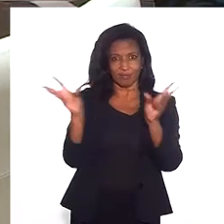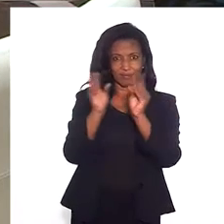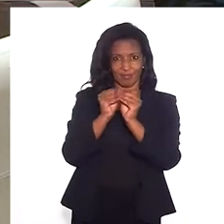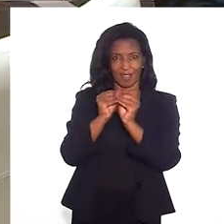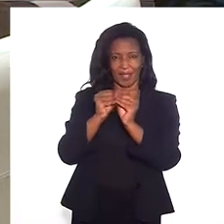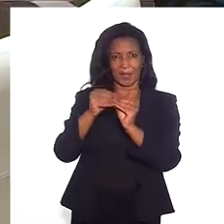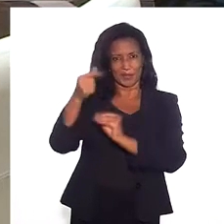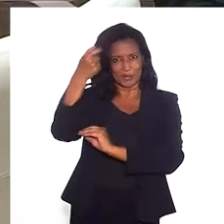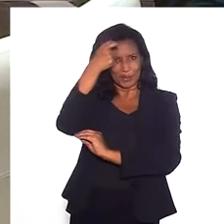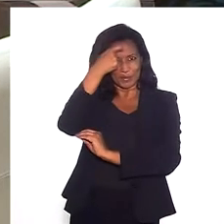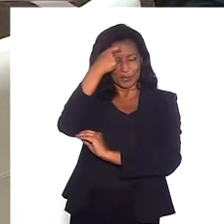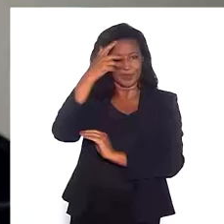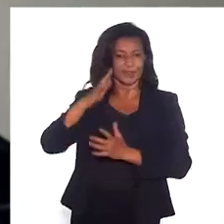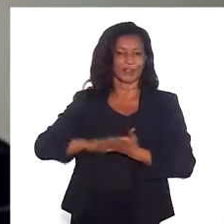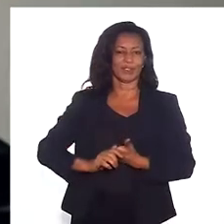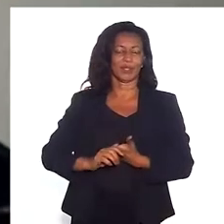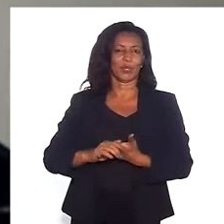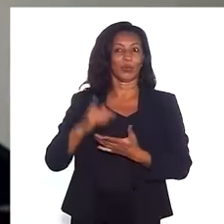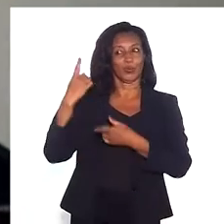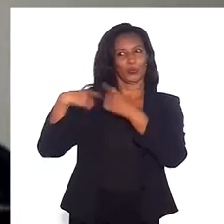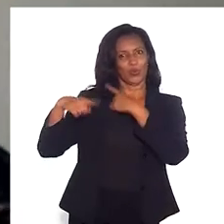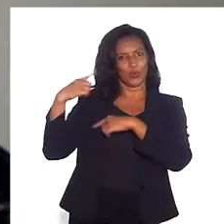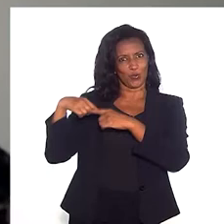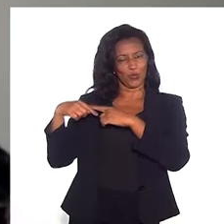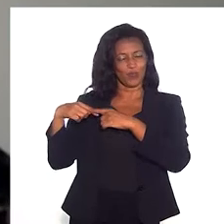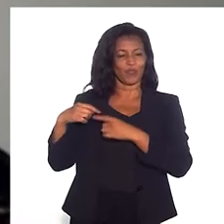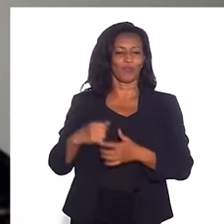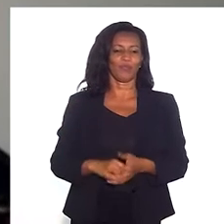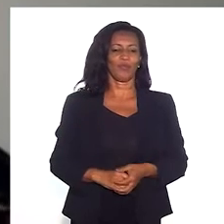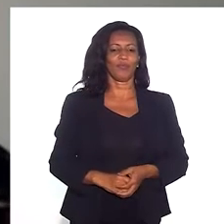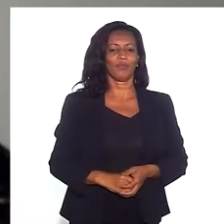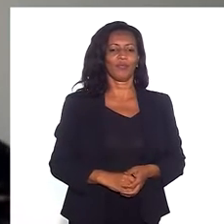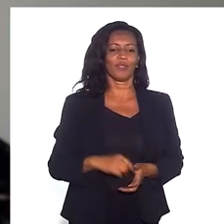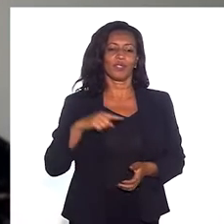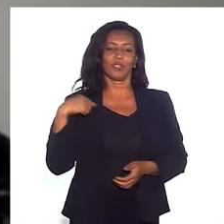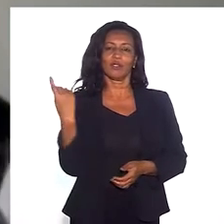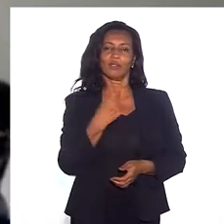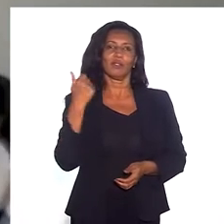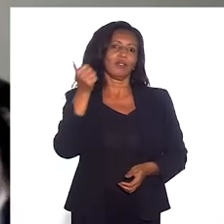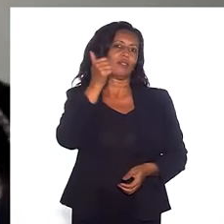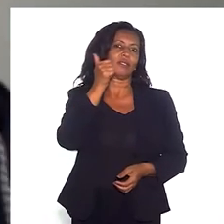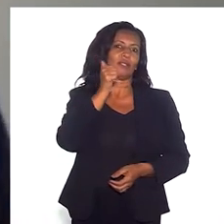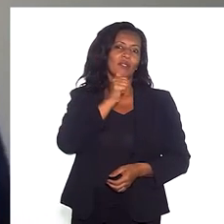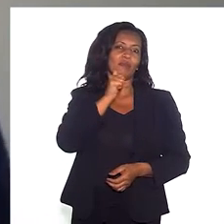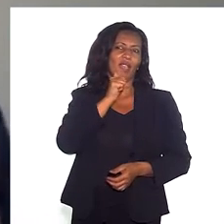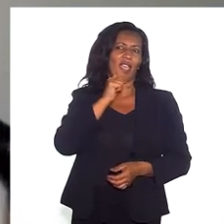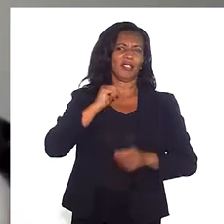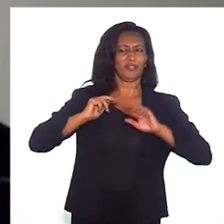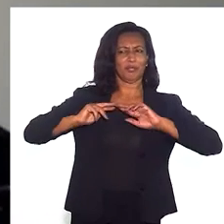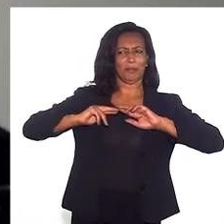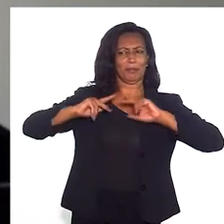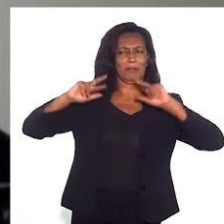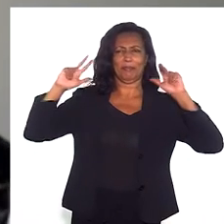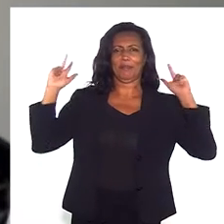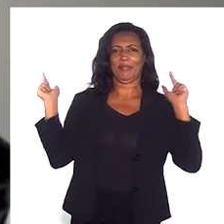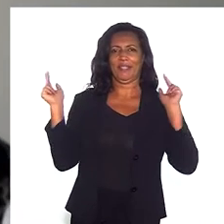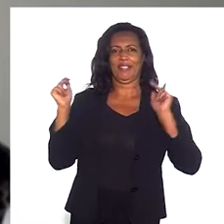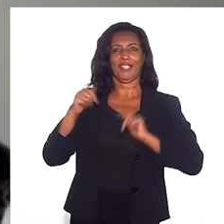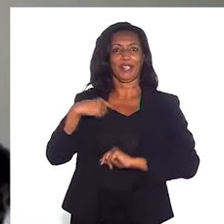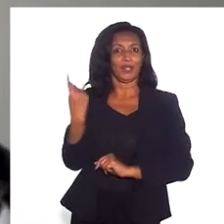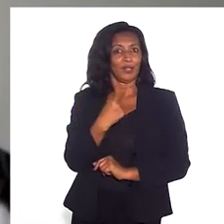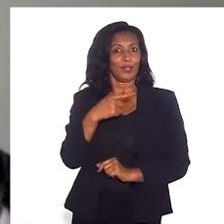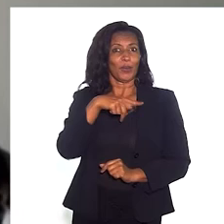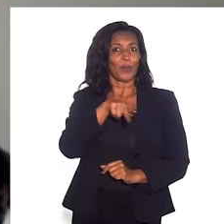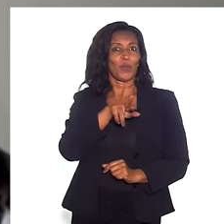poder fechar o raciocínio, né, do último bloco, nós mulheres somos múltiplas. Nós